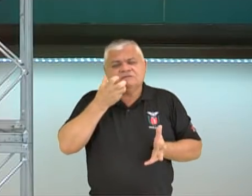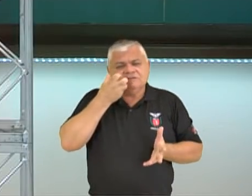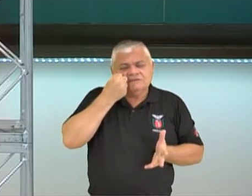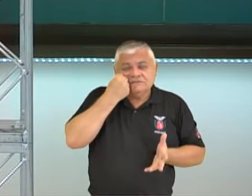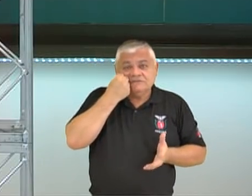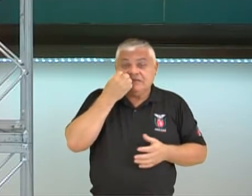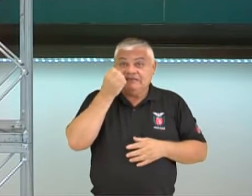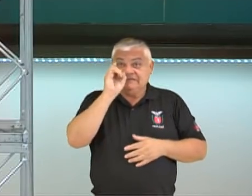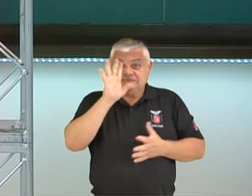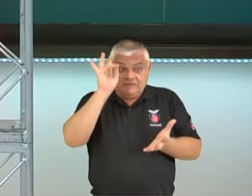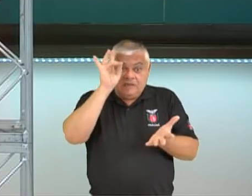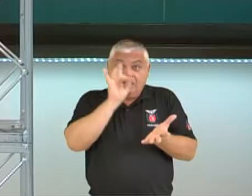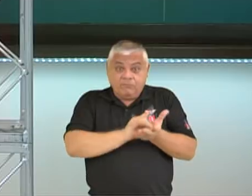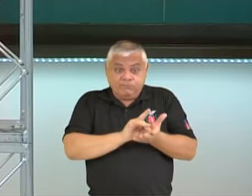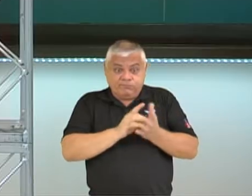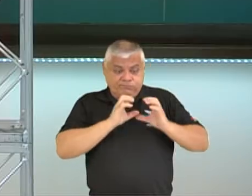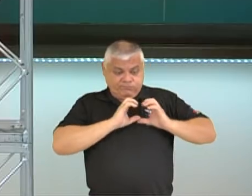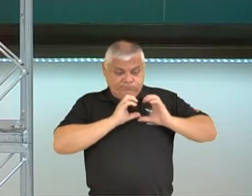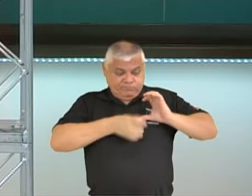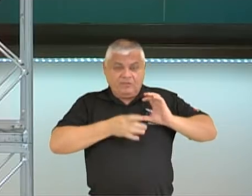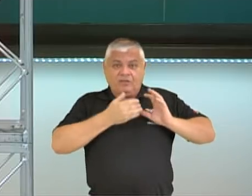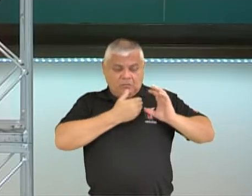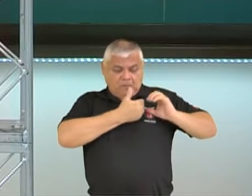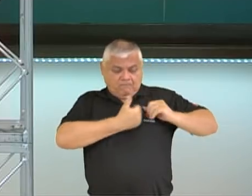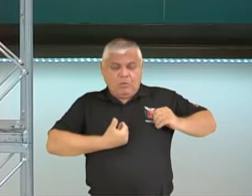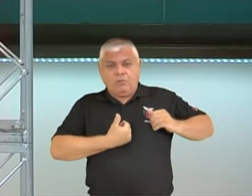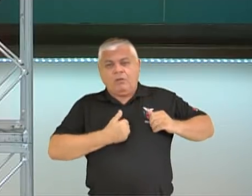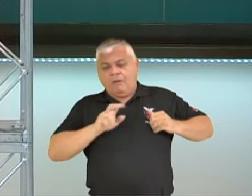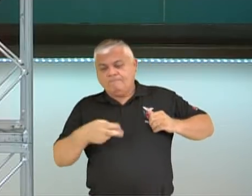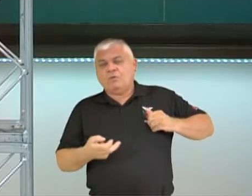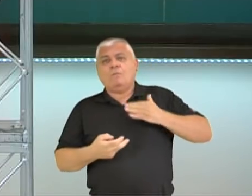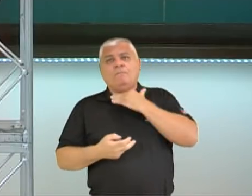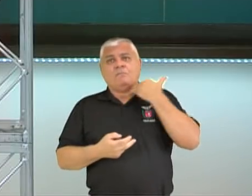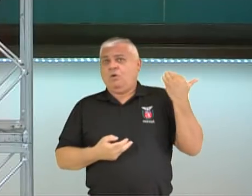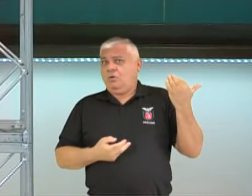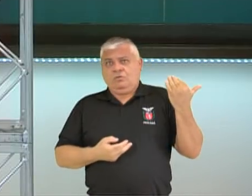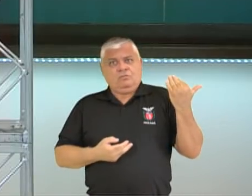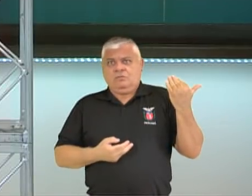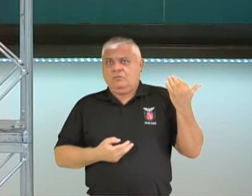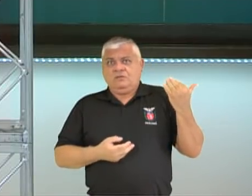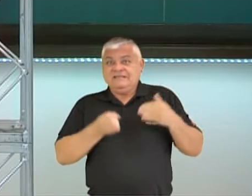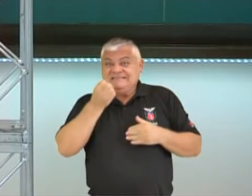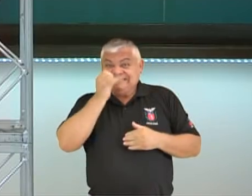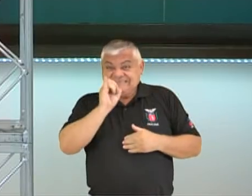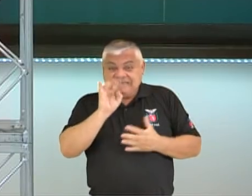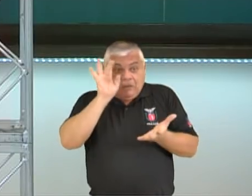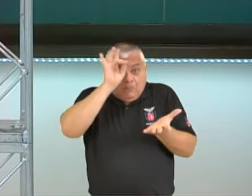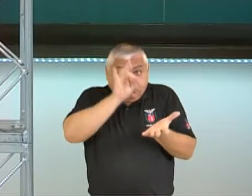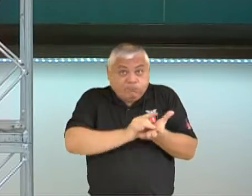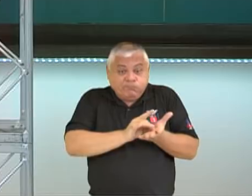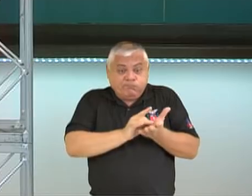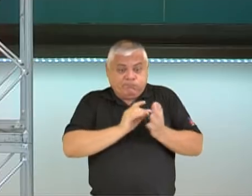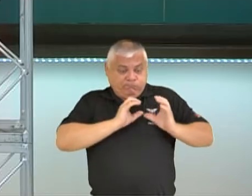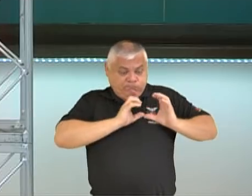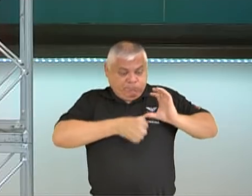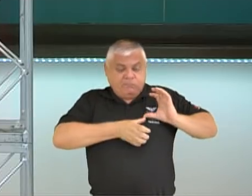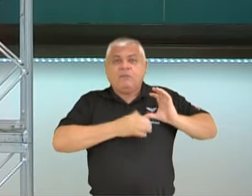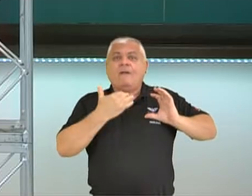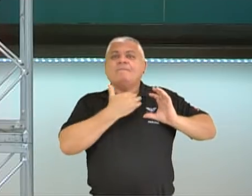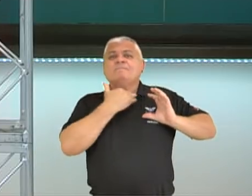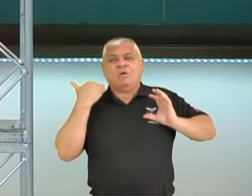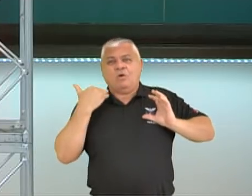sentido literal eu nem estava aqui viva percebe então sentido literal é o sentido